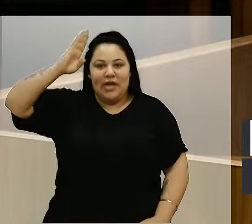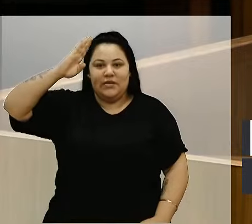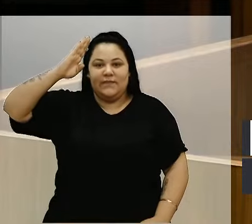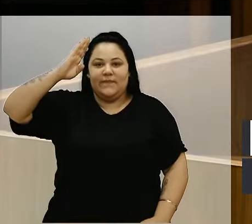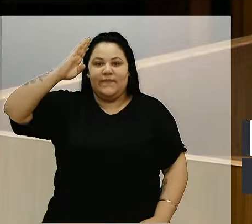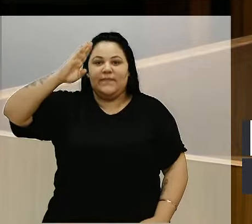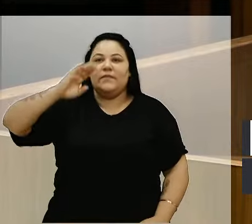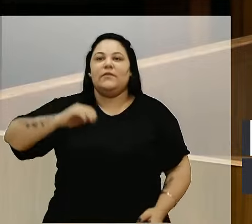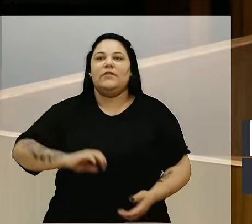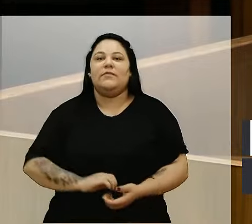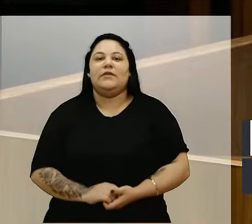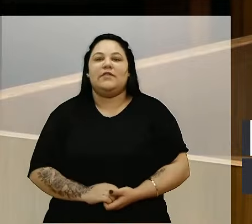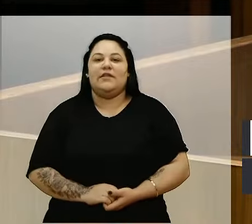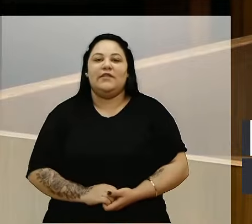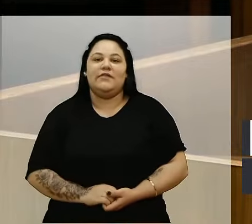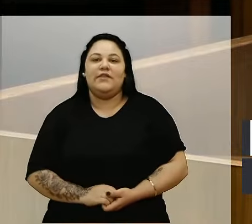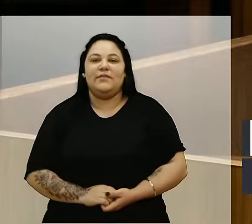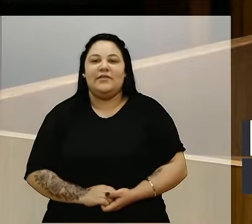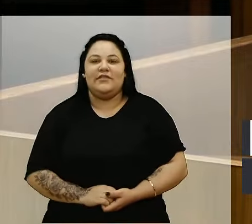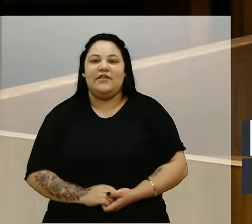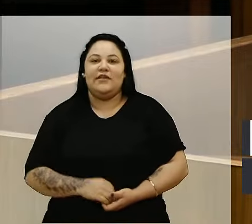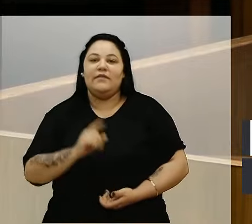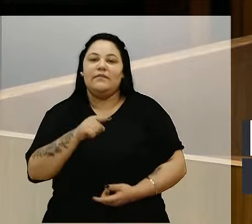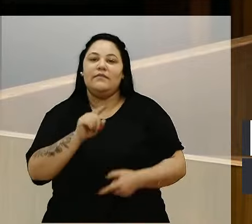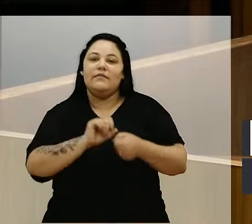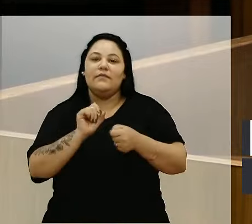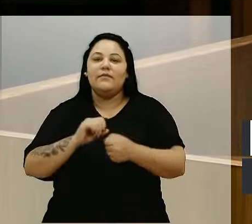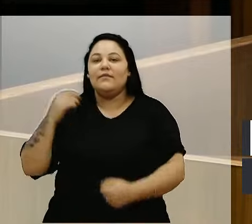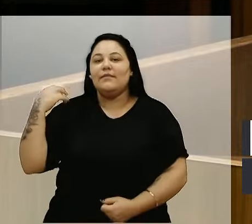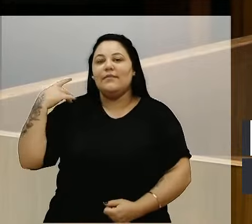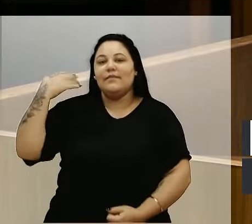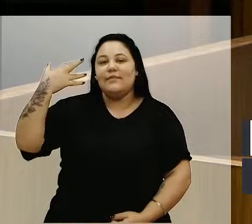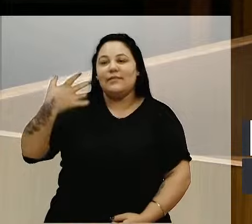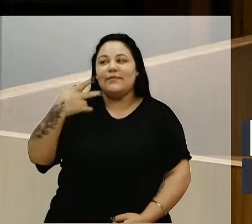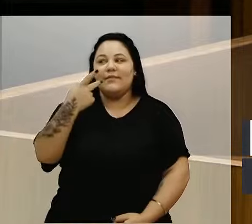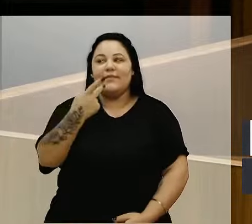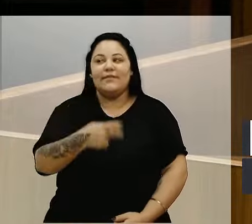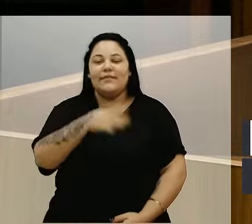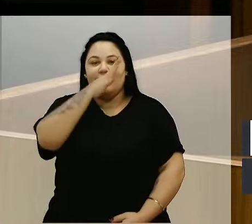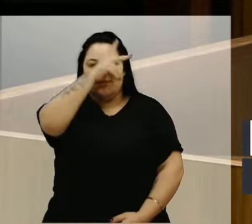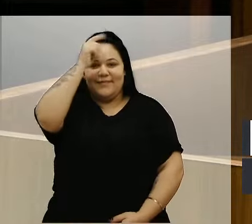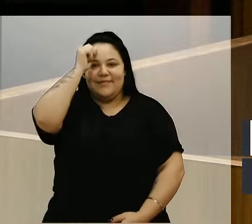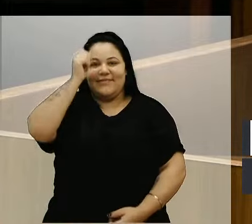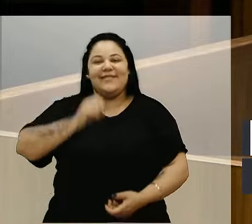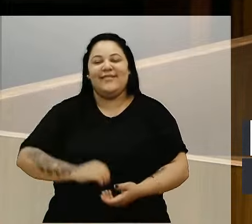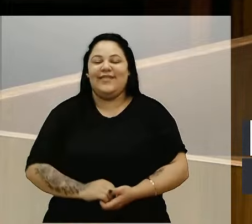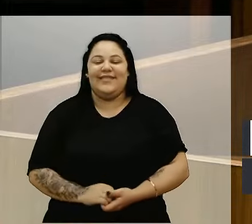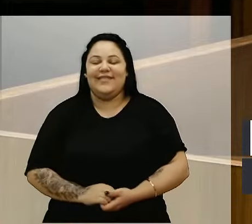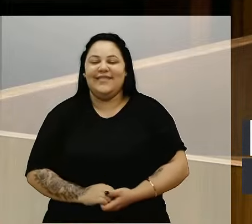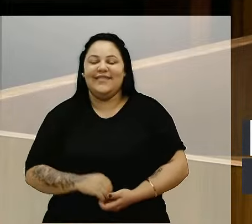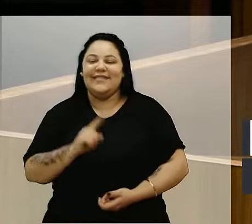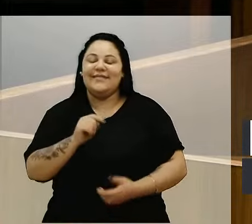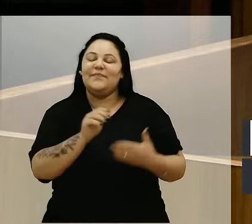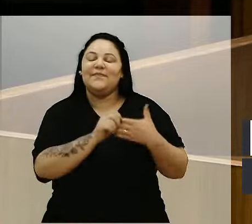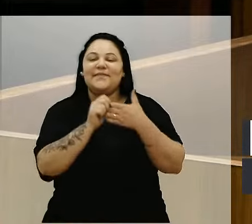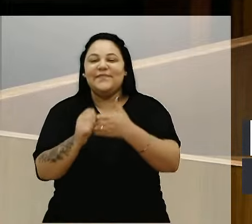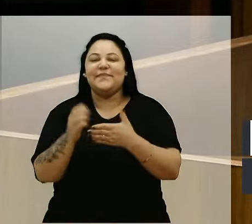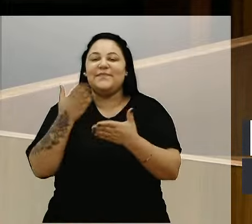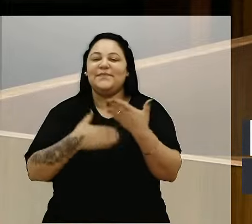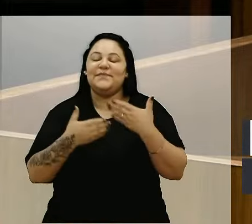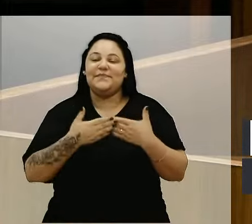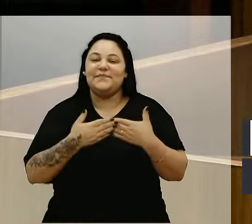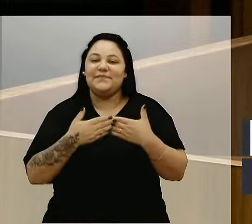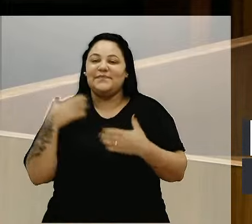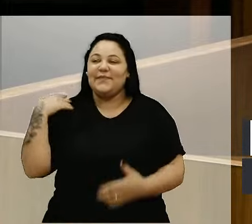município, mas uma amiga de longa data, a qual acompanhei de perto boa parte da sua trajetória pessoal